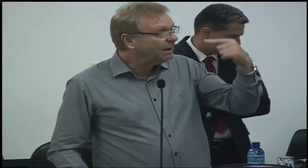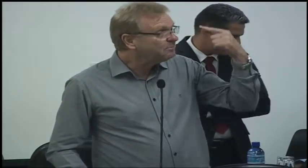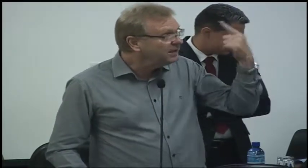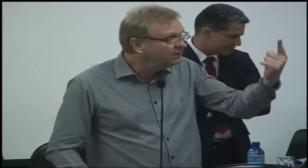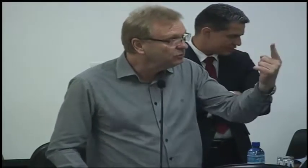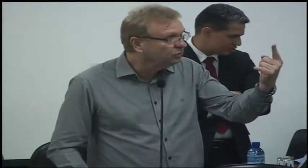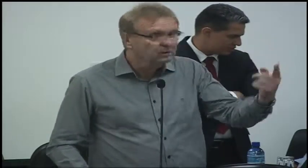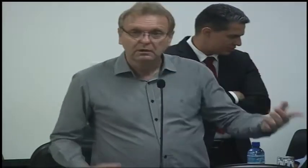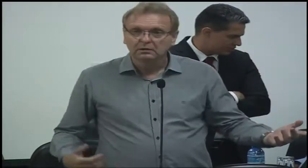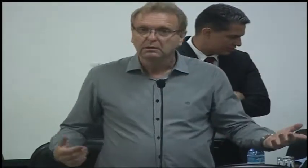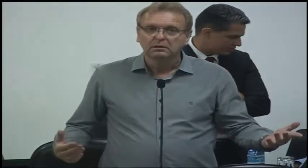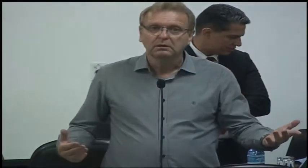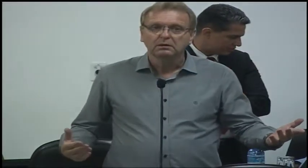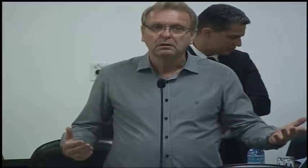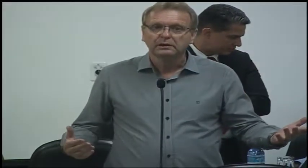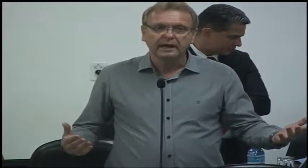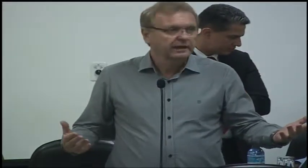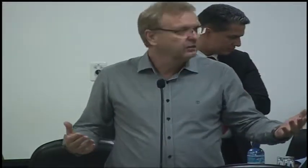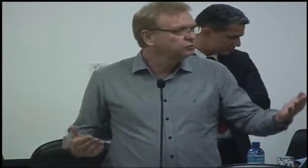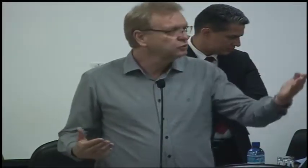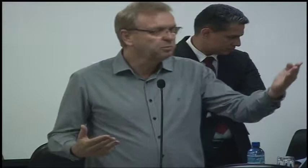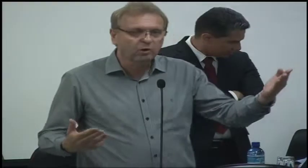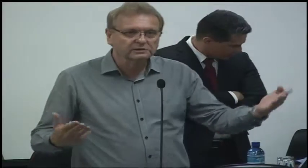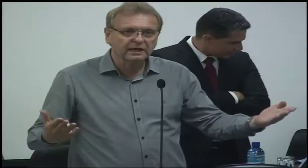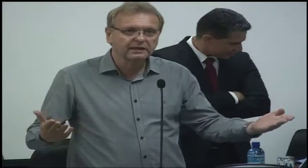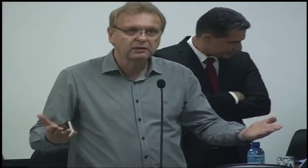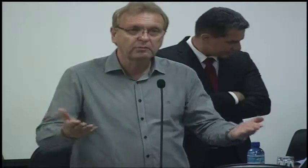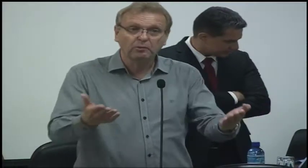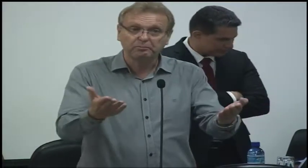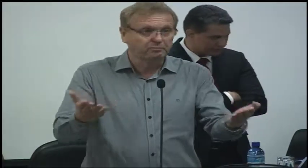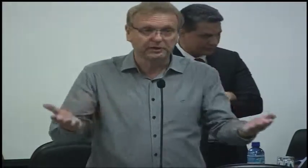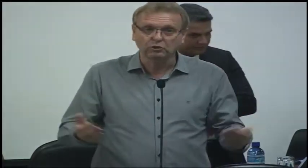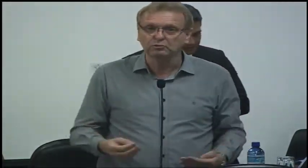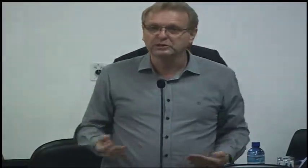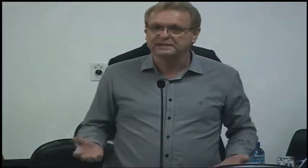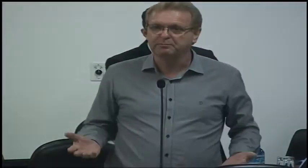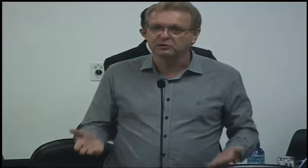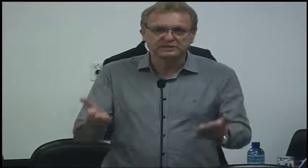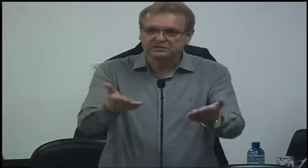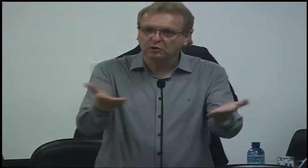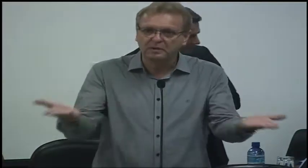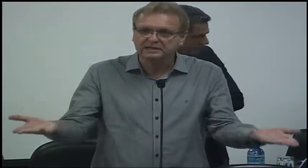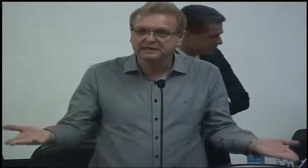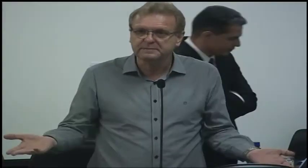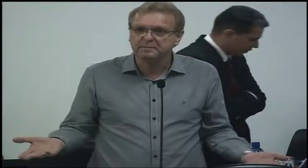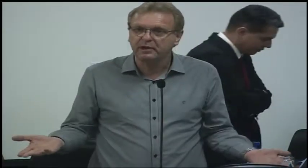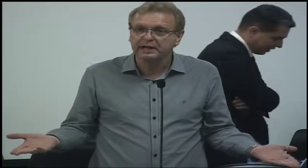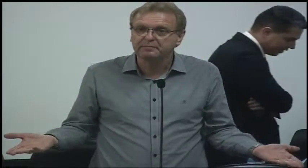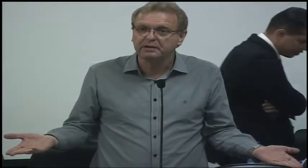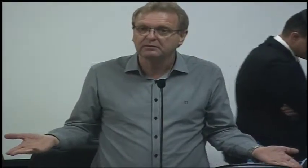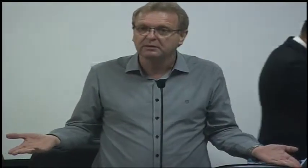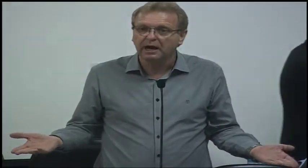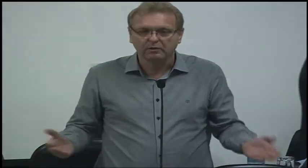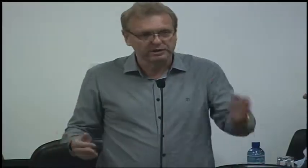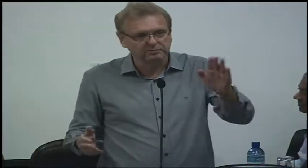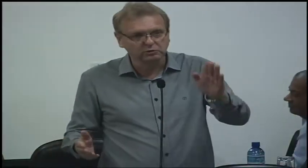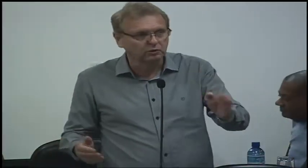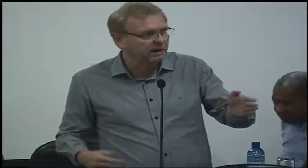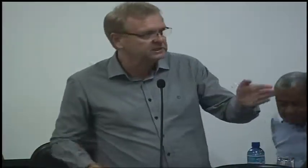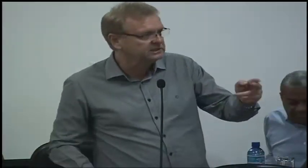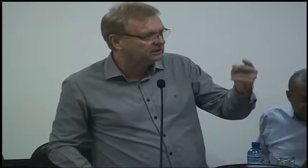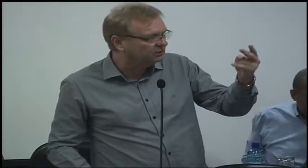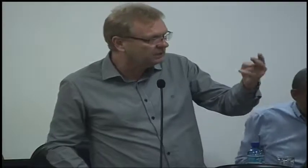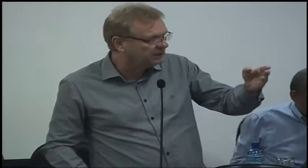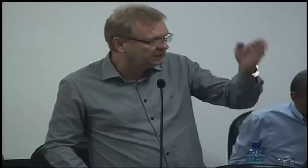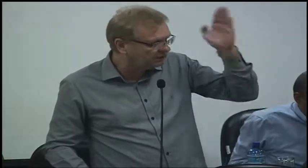nem está abrindo, né? Que é um dos poucos que atende, porque todo mundo que se aposenta só começa a receber por aquele banco. Agora ainda montou